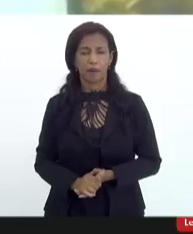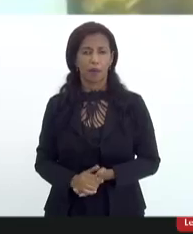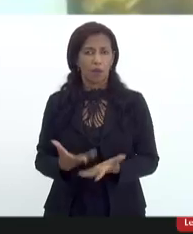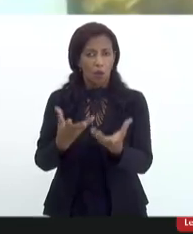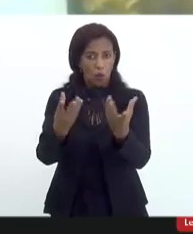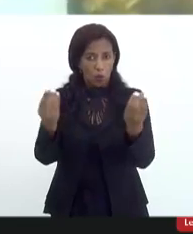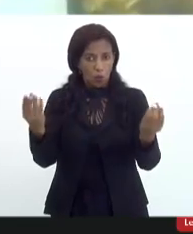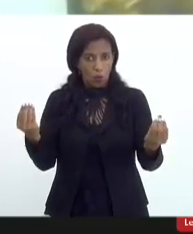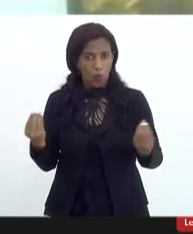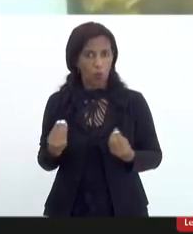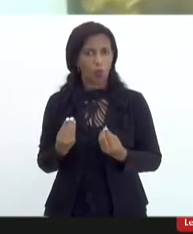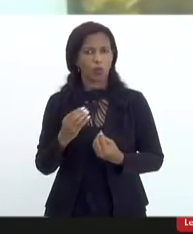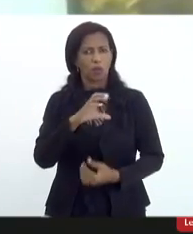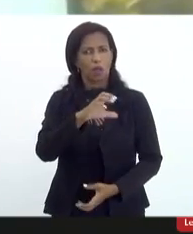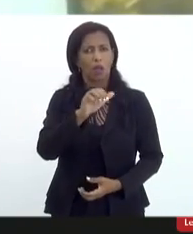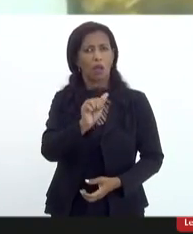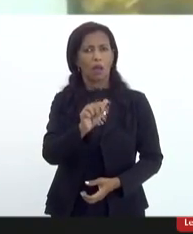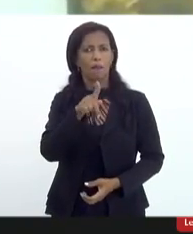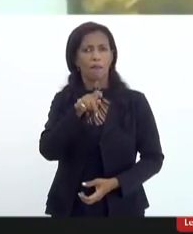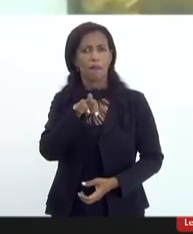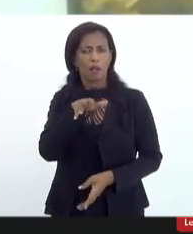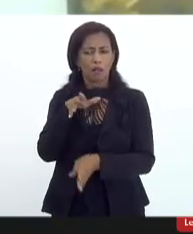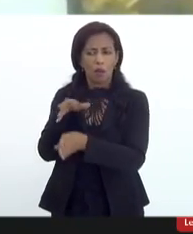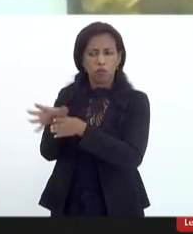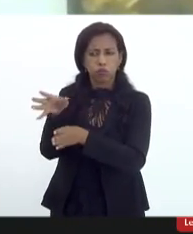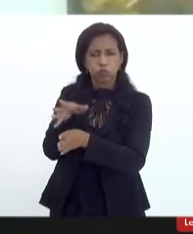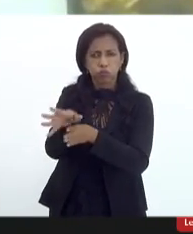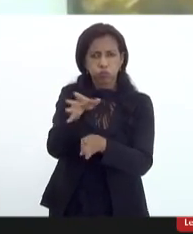dessa ferramenta da capelania.